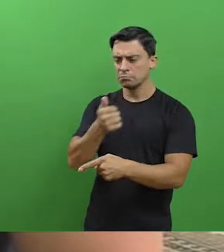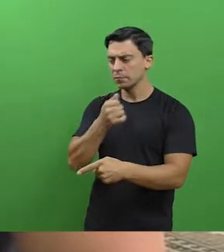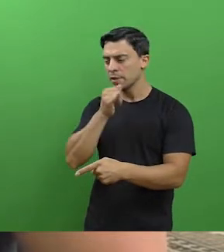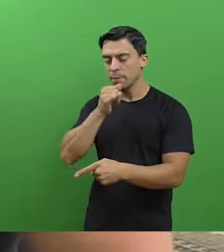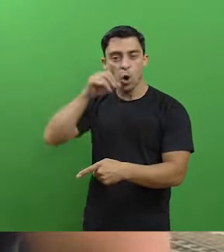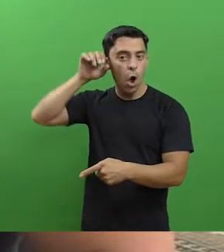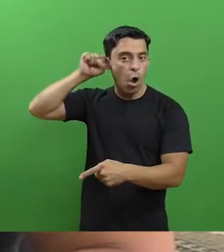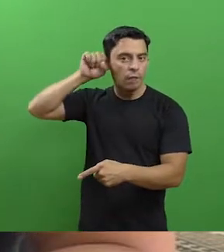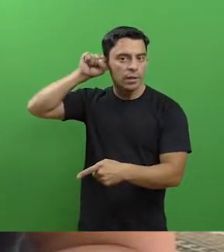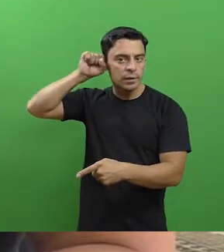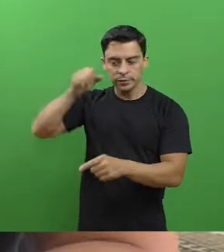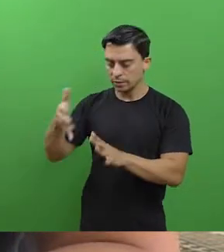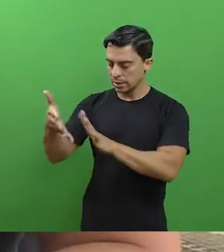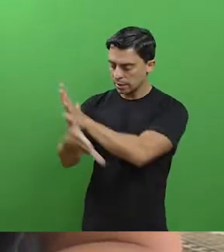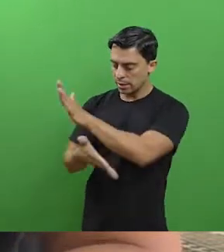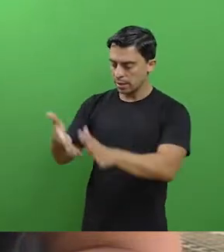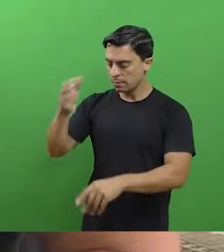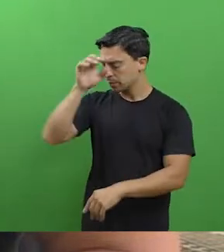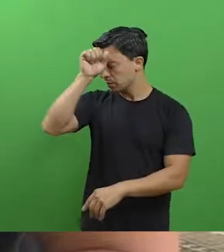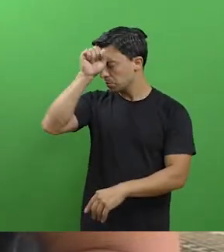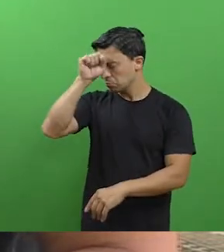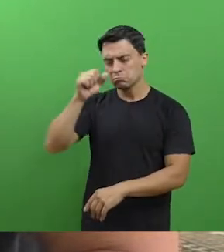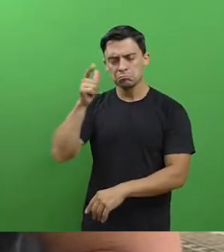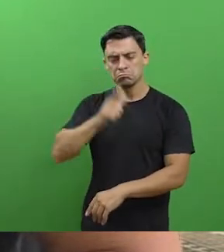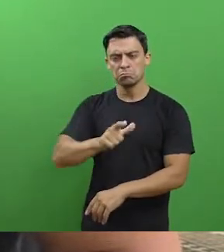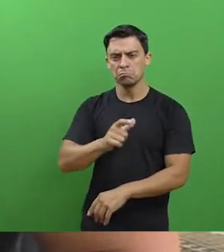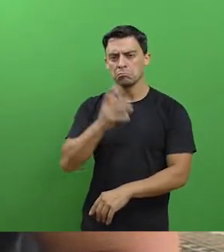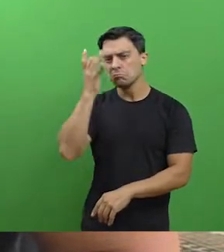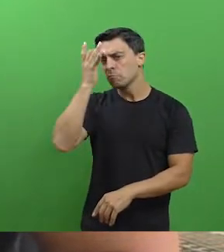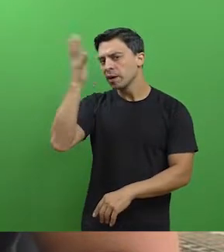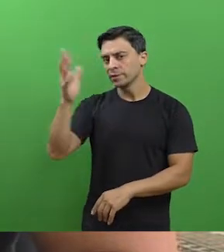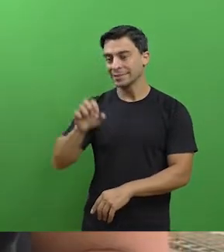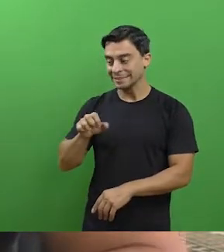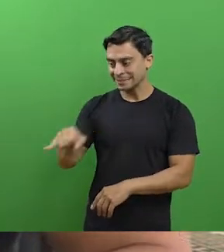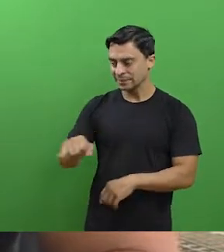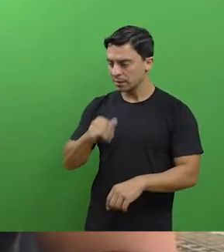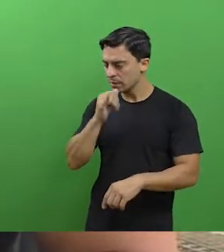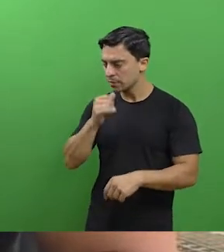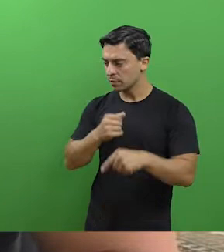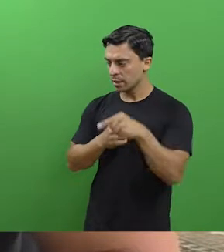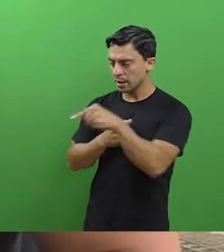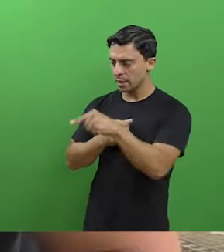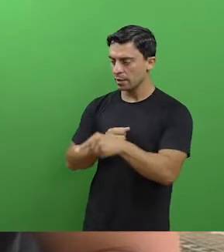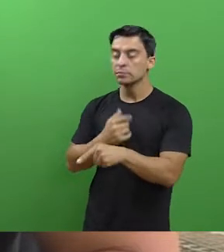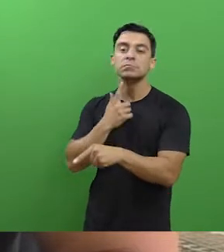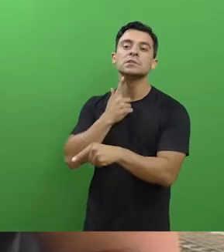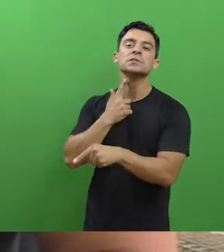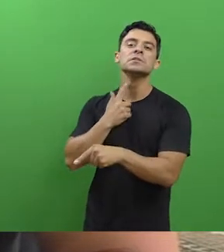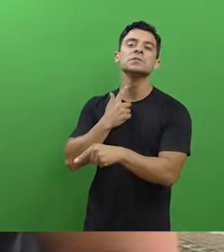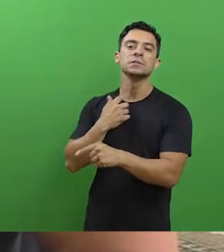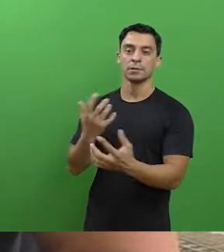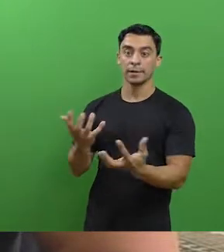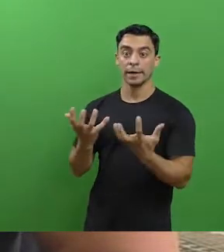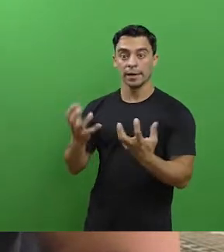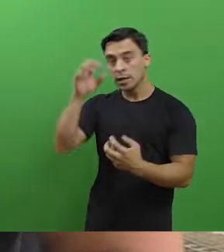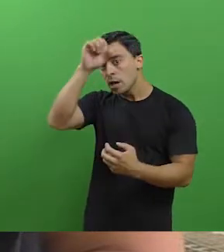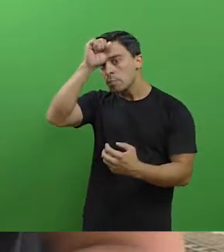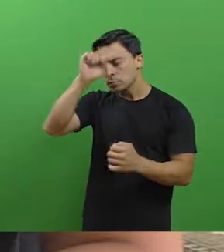aprender Libras com facilidade. Se a pessoa tiver esforço, eu sempre digo assim, ter vontade de aprender, se